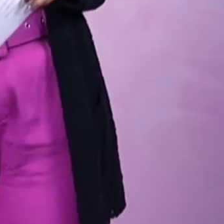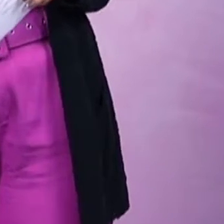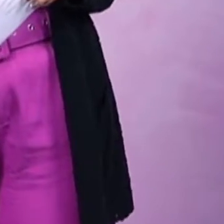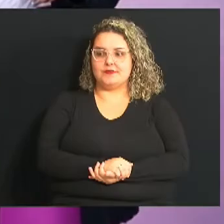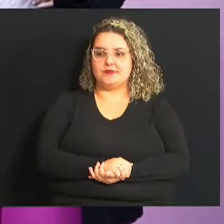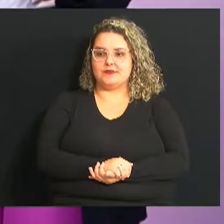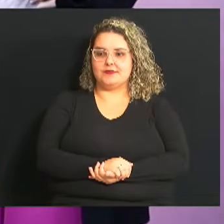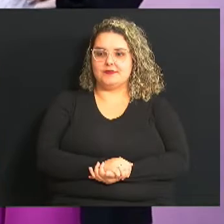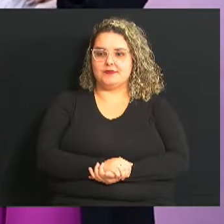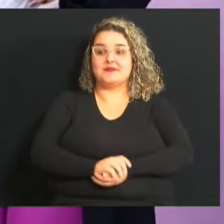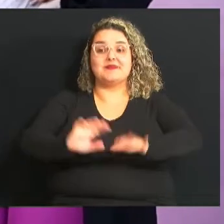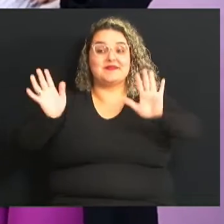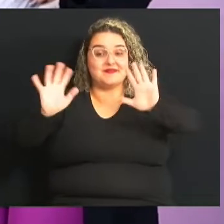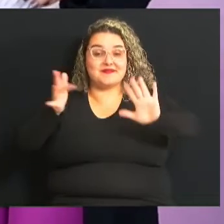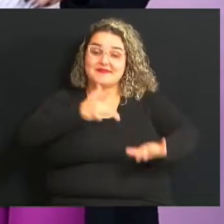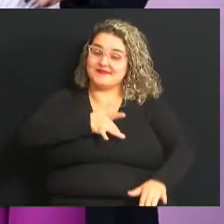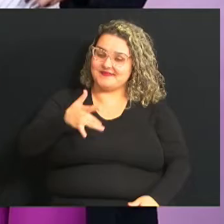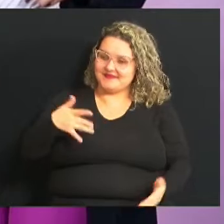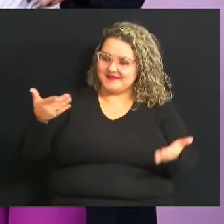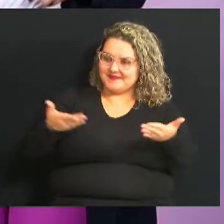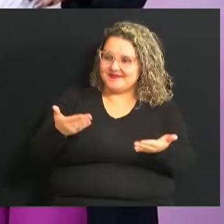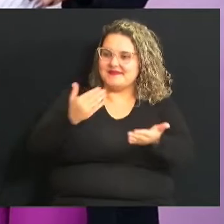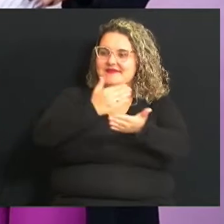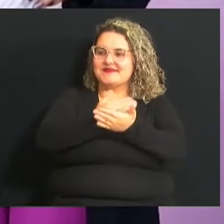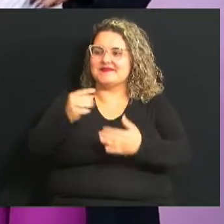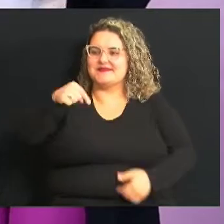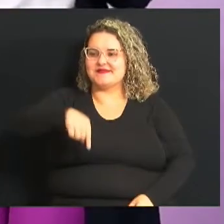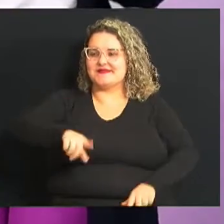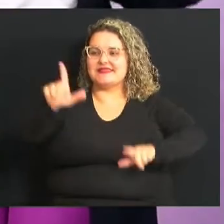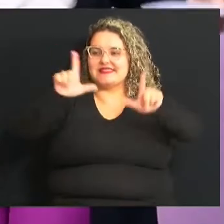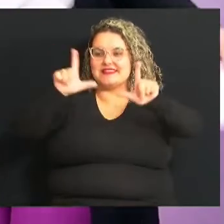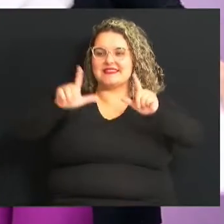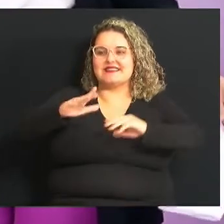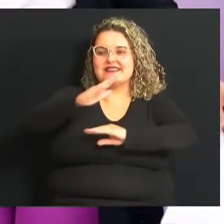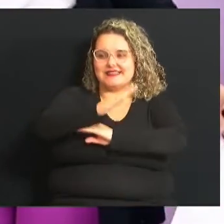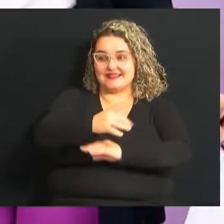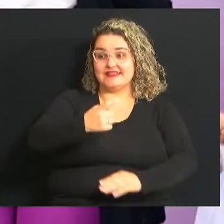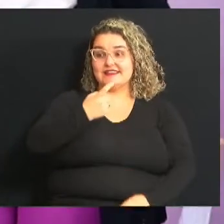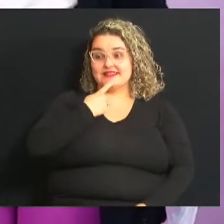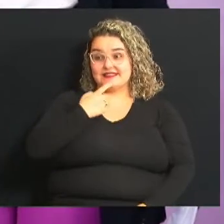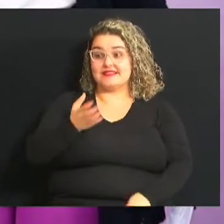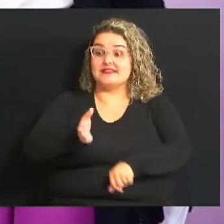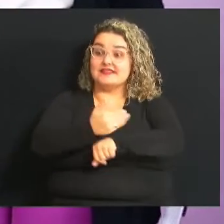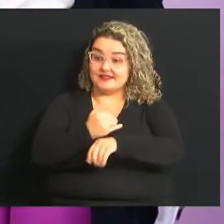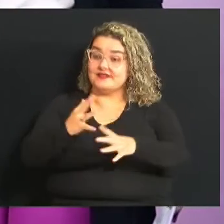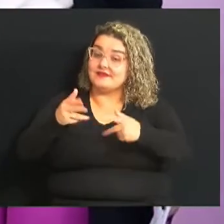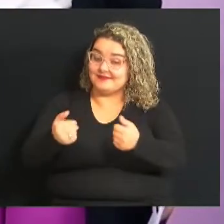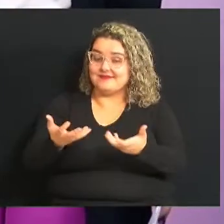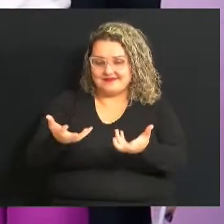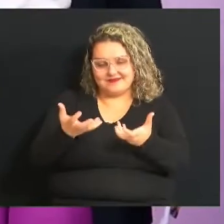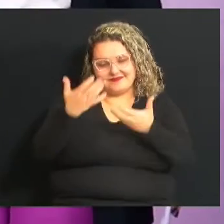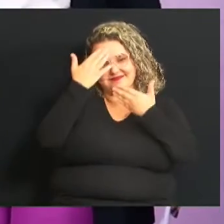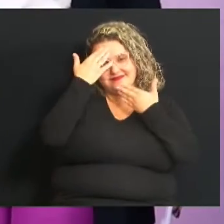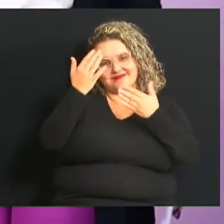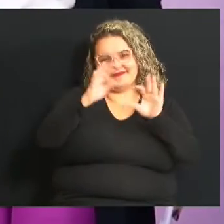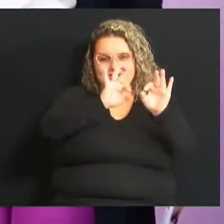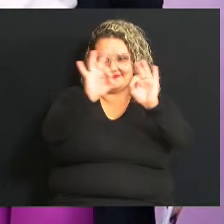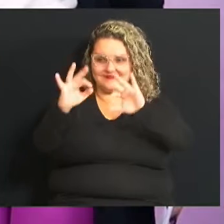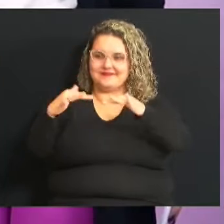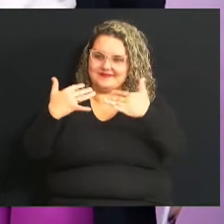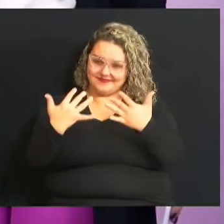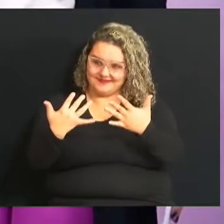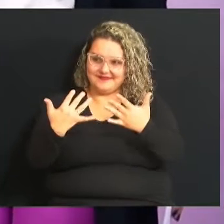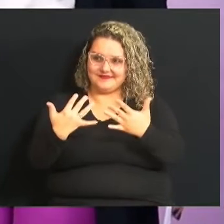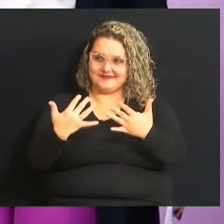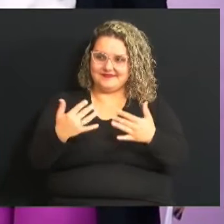Olá, mais um Saúde Agora, começando aqui pela tela da TV Câmara Campinas. E antes de mais nada, eu quero agradecer a sua companhia e audiência